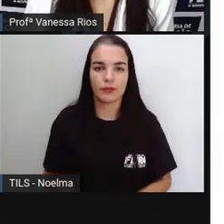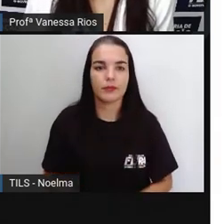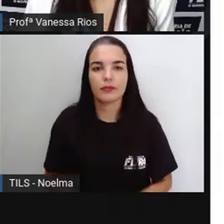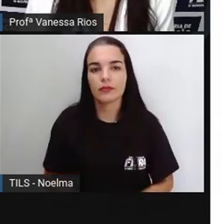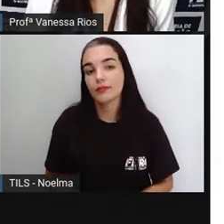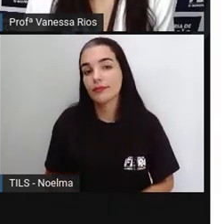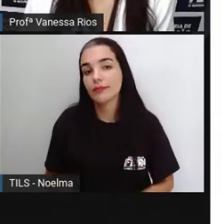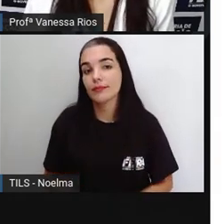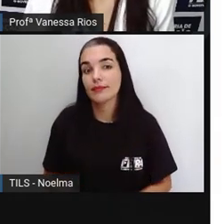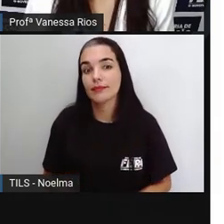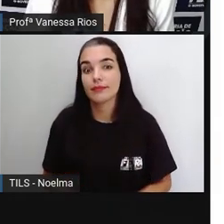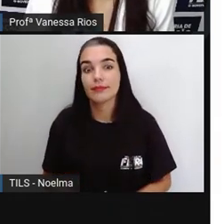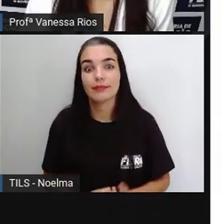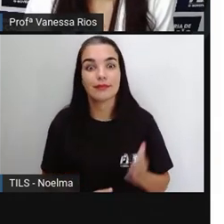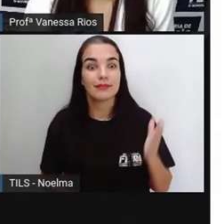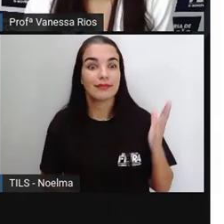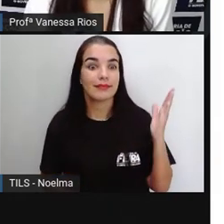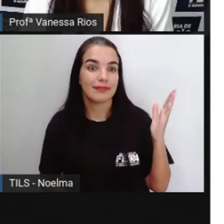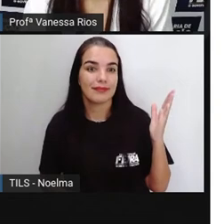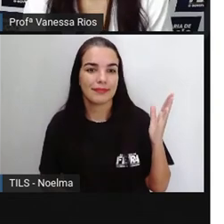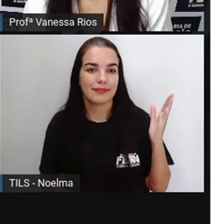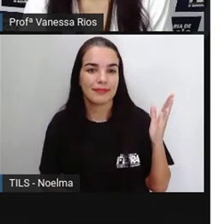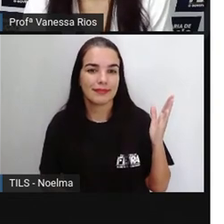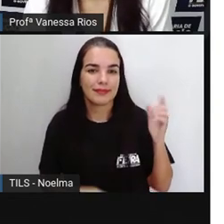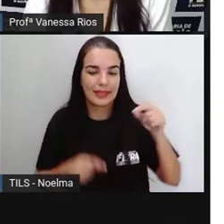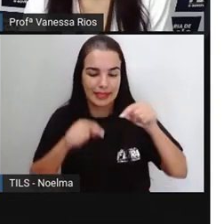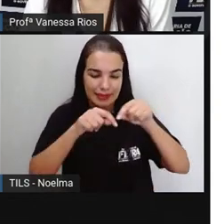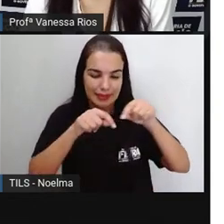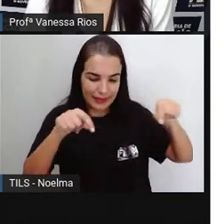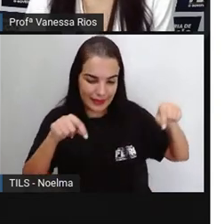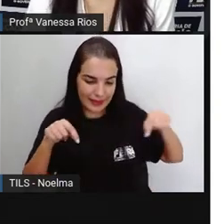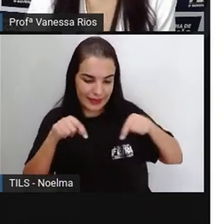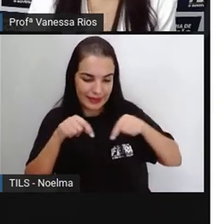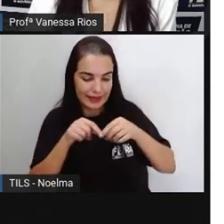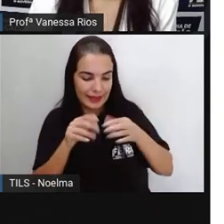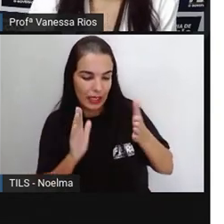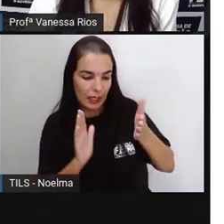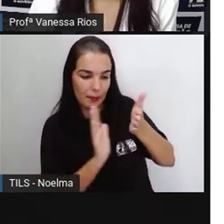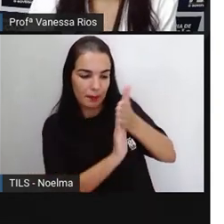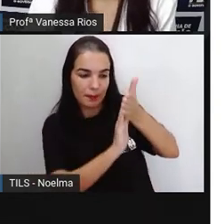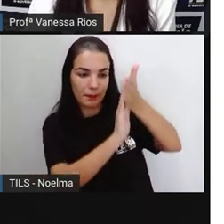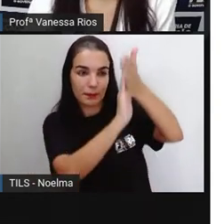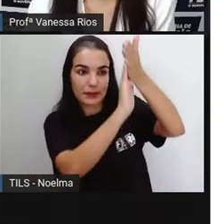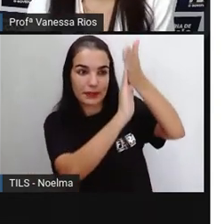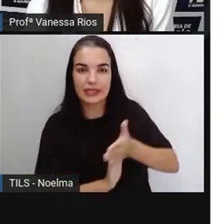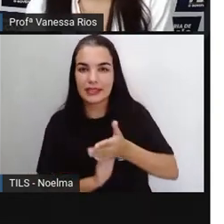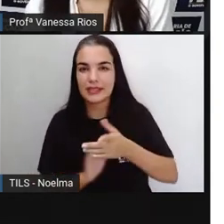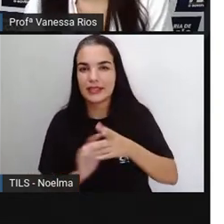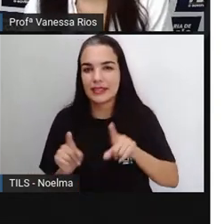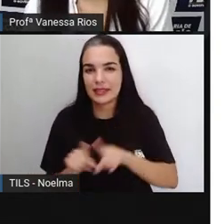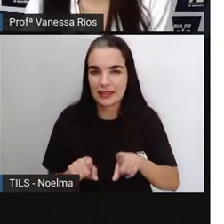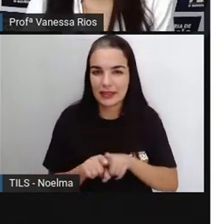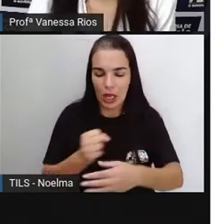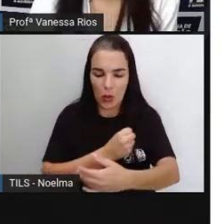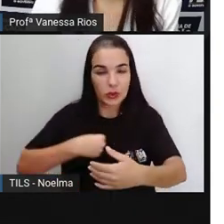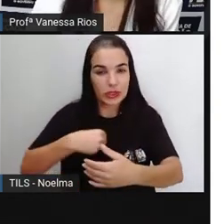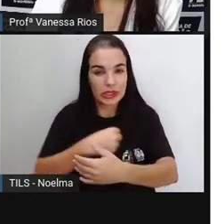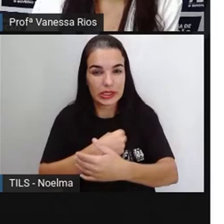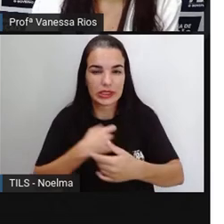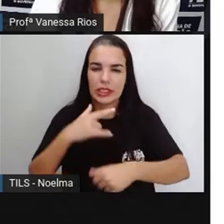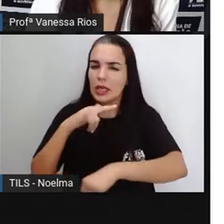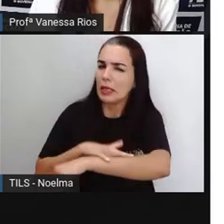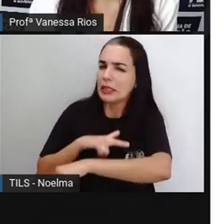Olha só os azulejos, né? Os revestimentos também aí muito utilizados na cozinha, nas paredes da cozinha,